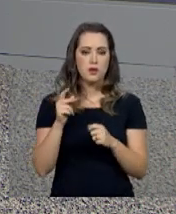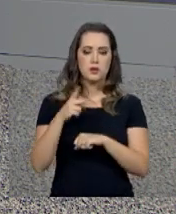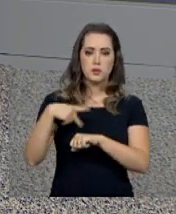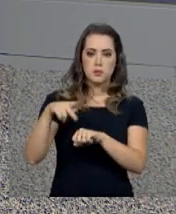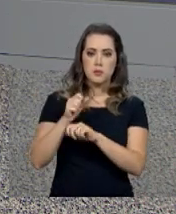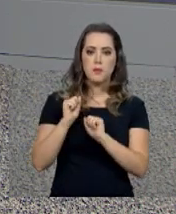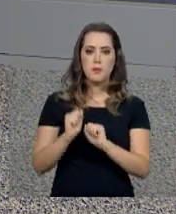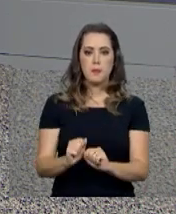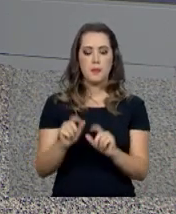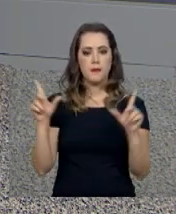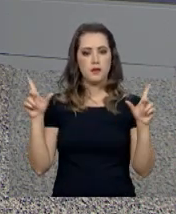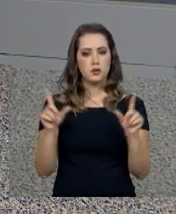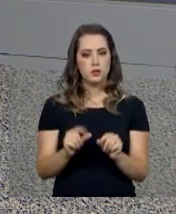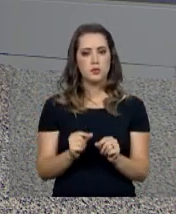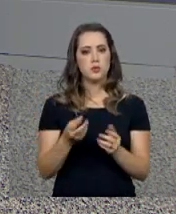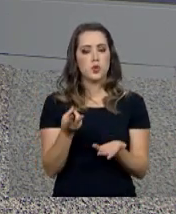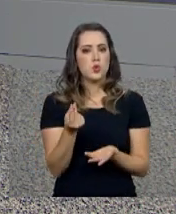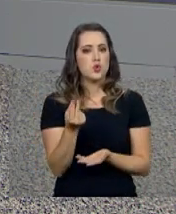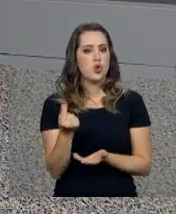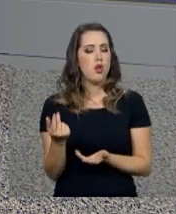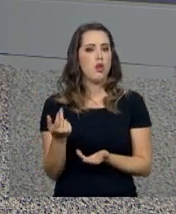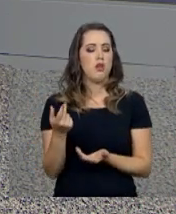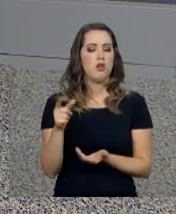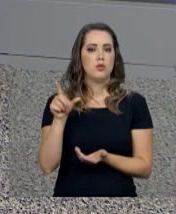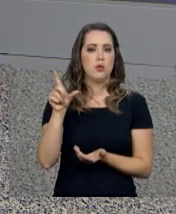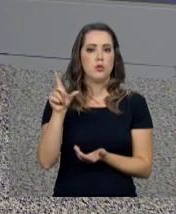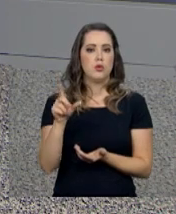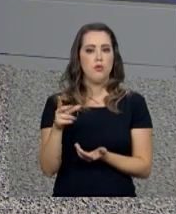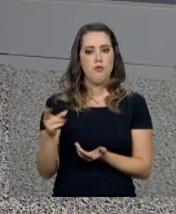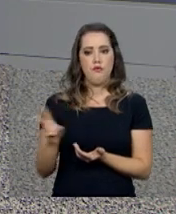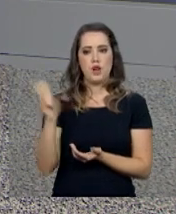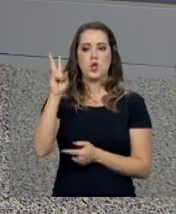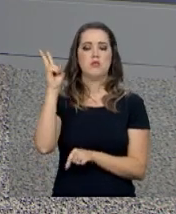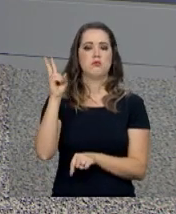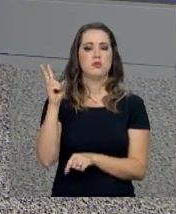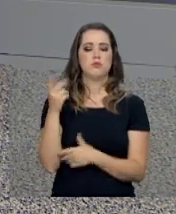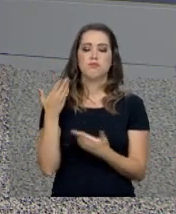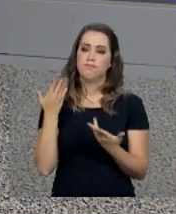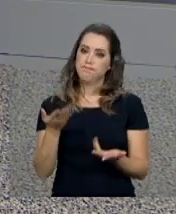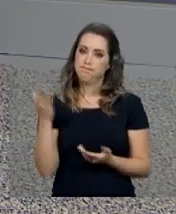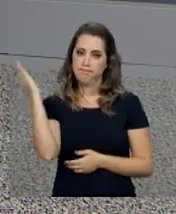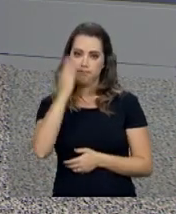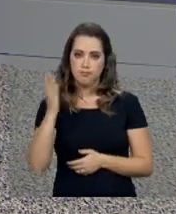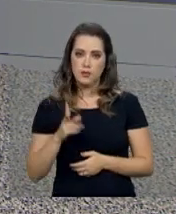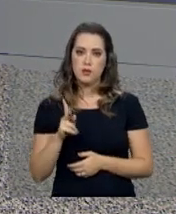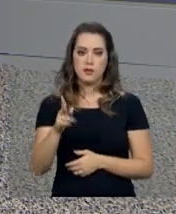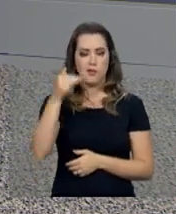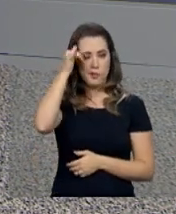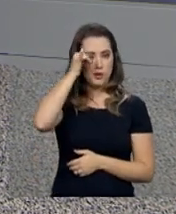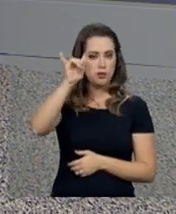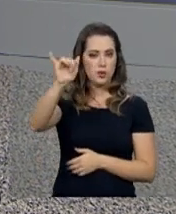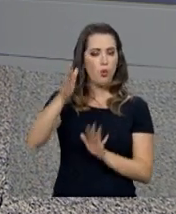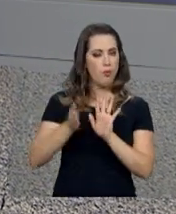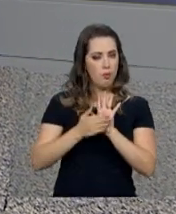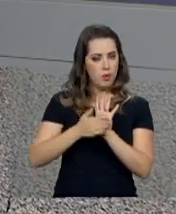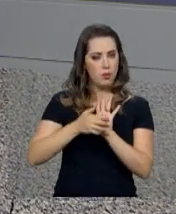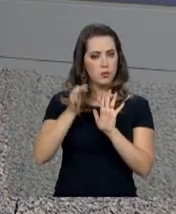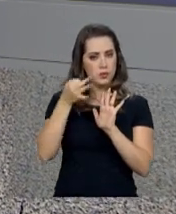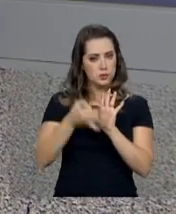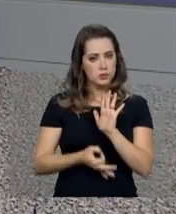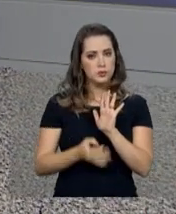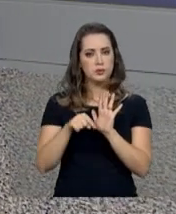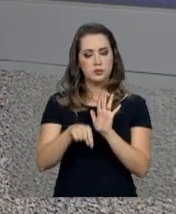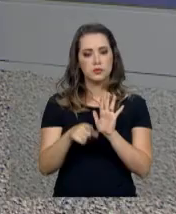deixar moeda muito valorizada então é uma questão que o brasil sempre combateu propondo justamente